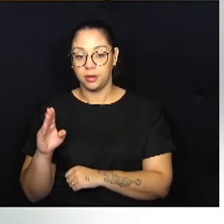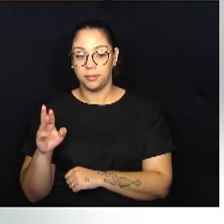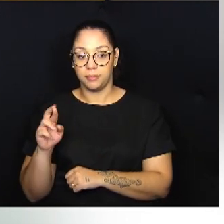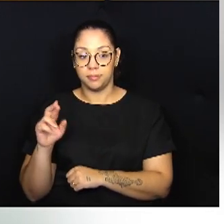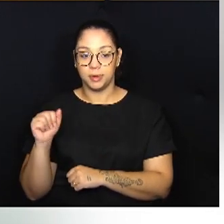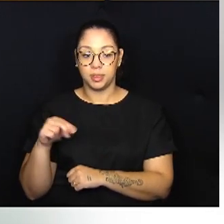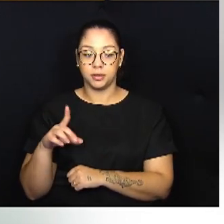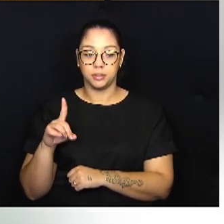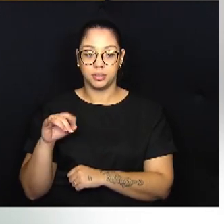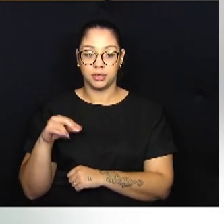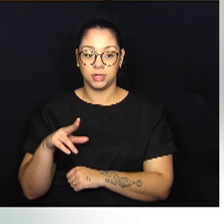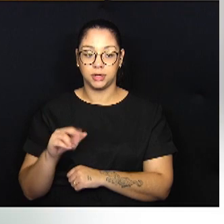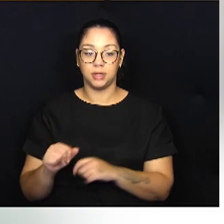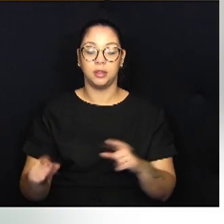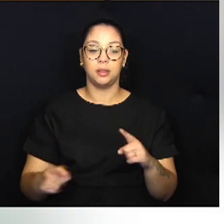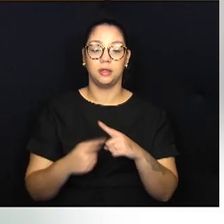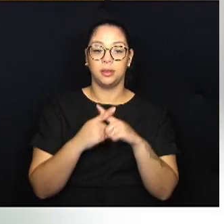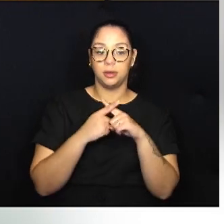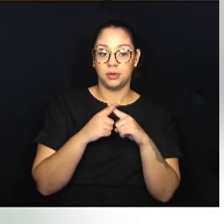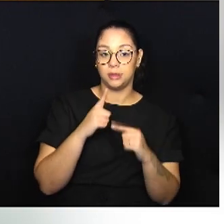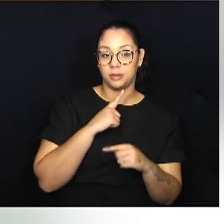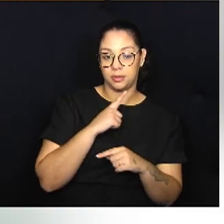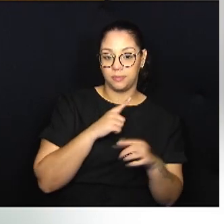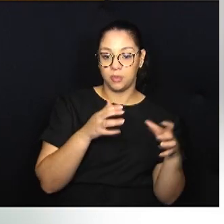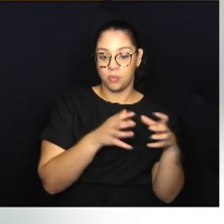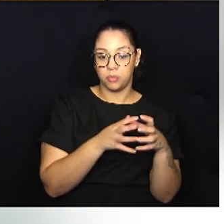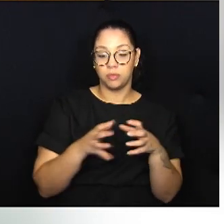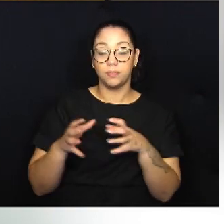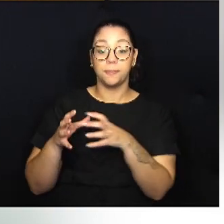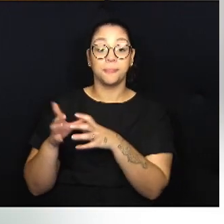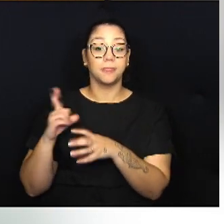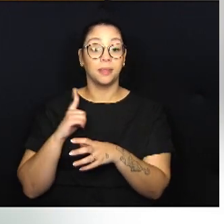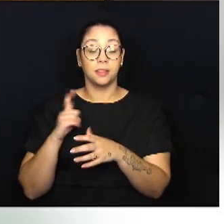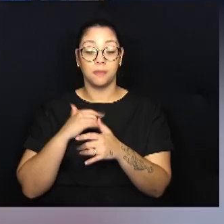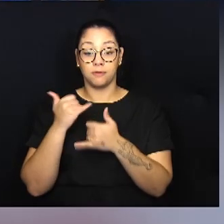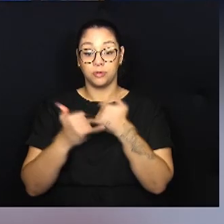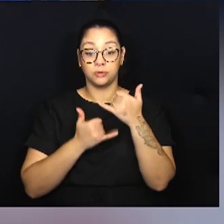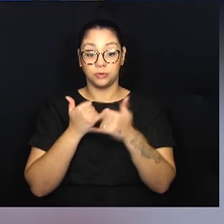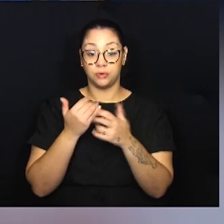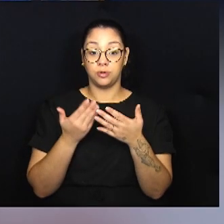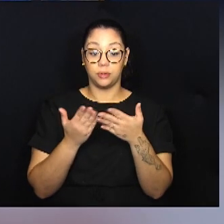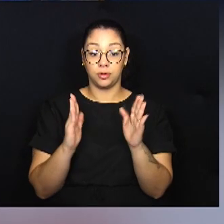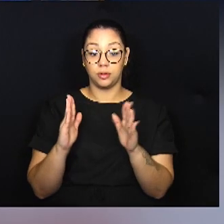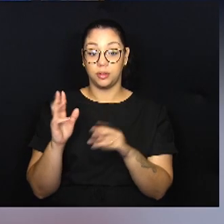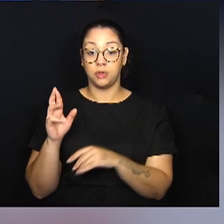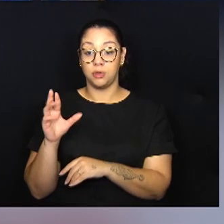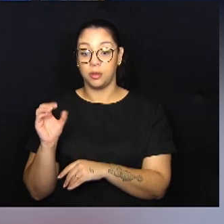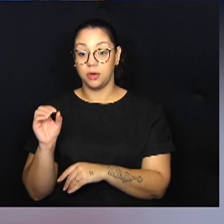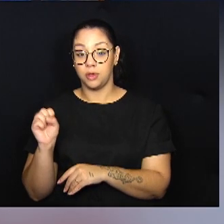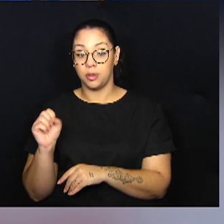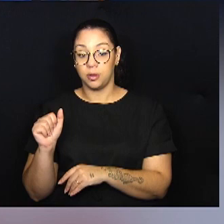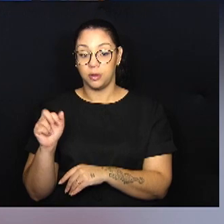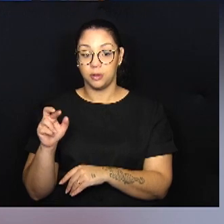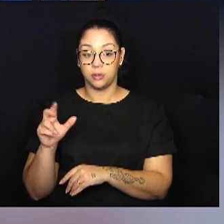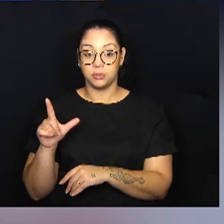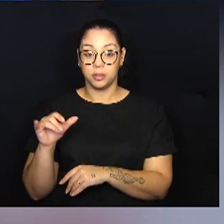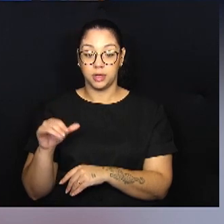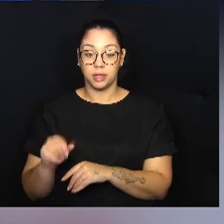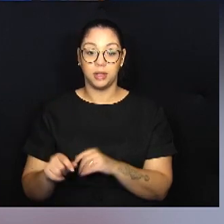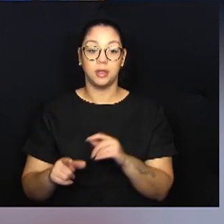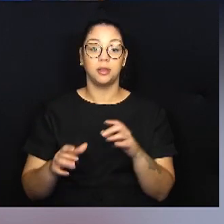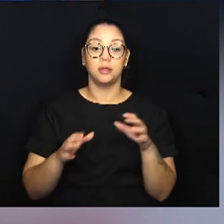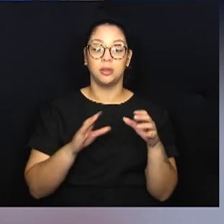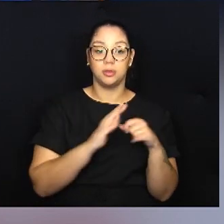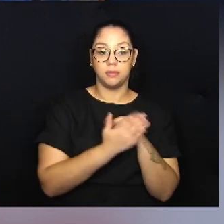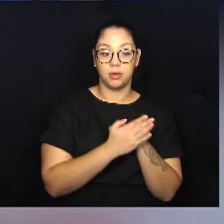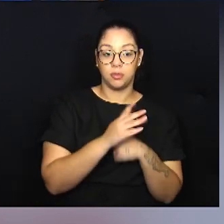E a gente teve no feminino também o jogo, olha, de abertura, que foi Rosália e o Florence 2, que aconteceu